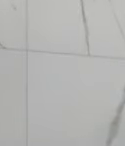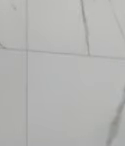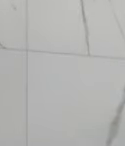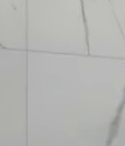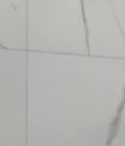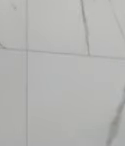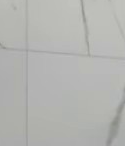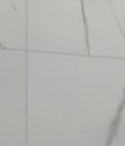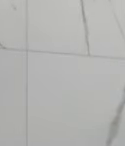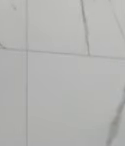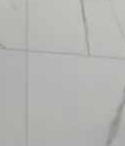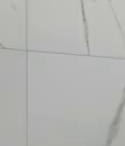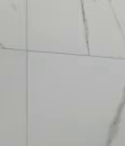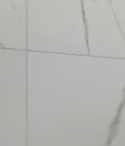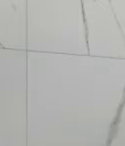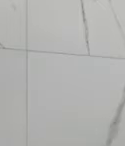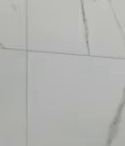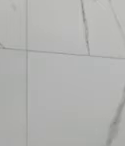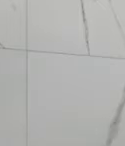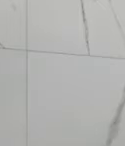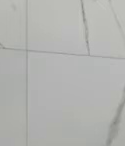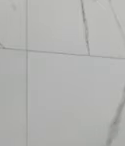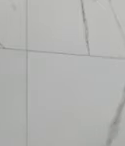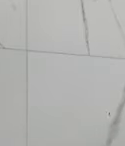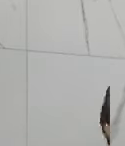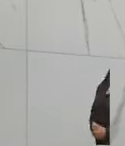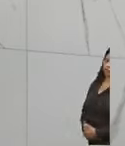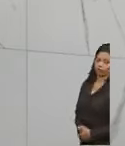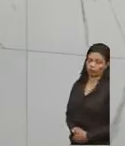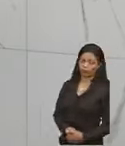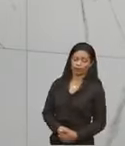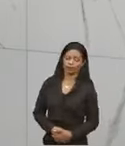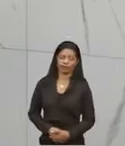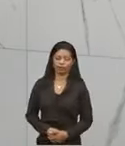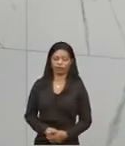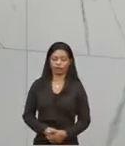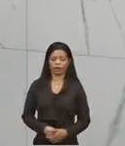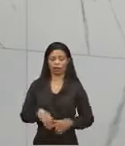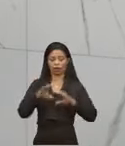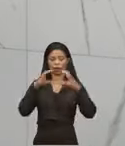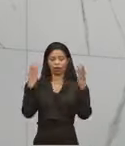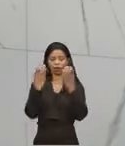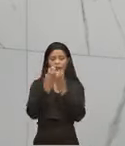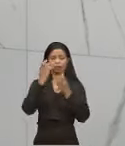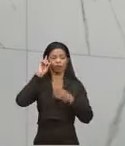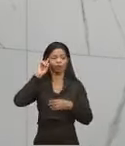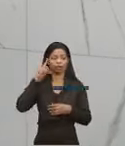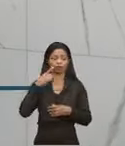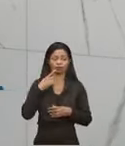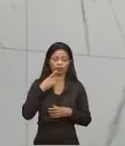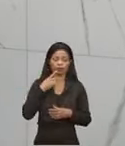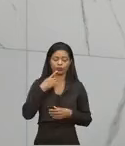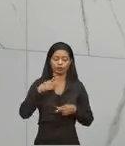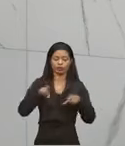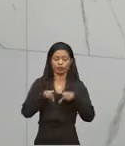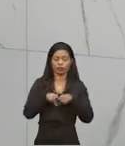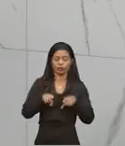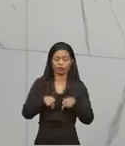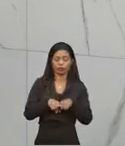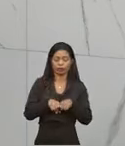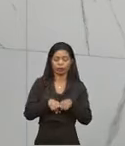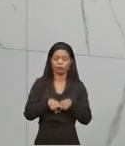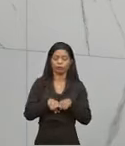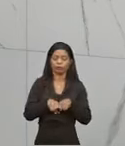TV Câmara, redes sociais que estão aí nos acompanhando também, comunidade surda de Camaçari, que está ali através do nosso intérprete, também